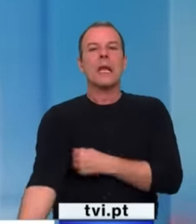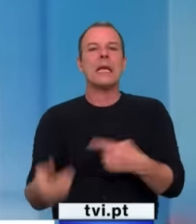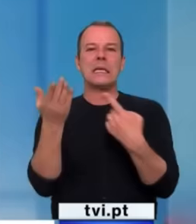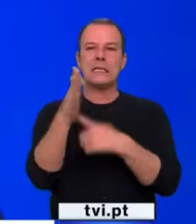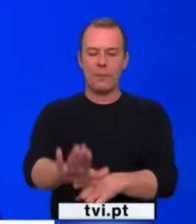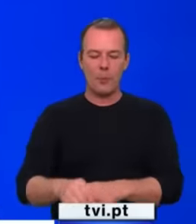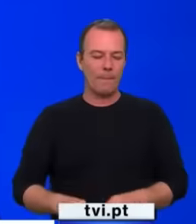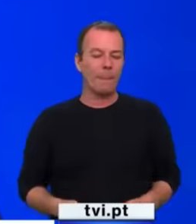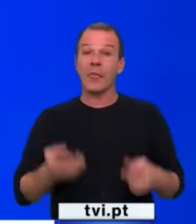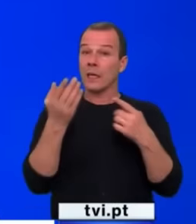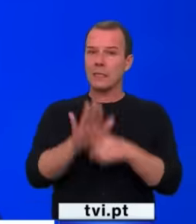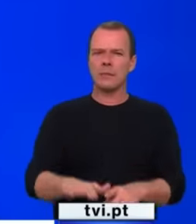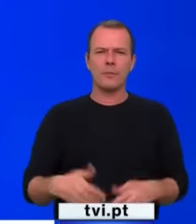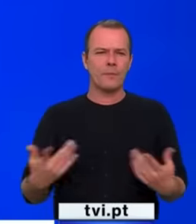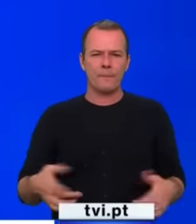distribuição...